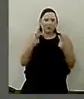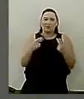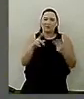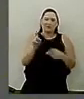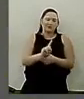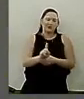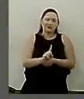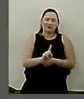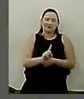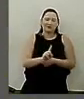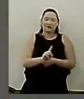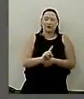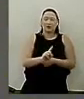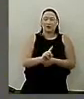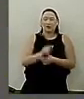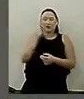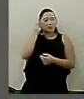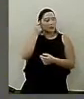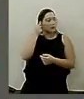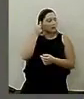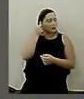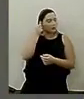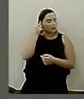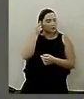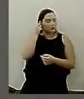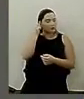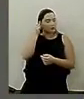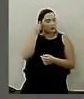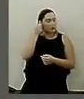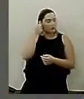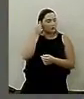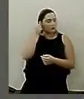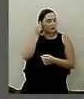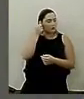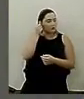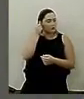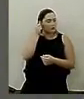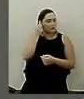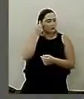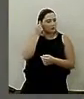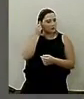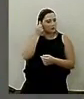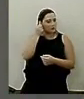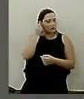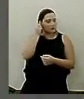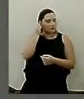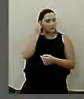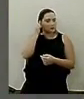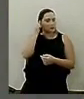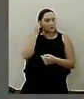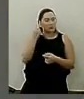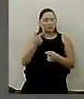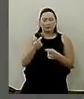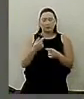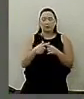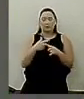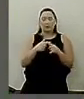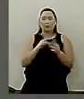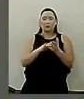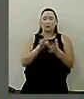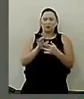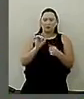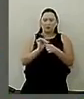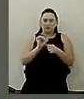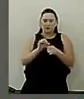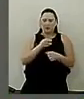qualquer. Embora ele seja perfeitamente homem, e não cometeu o pecado, ele é muito